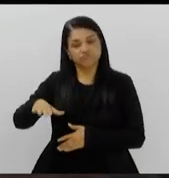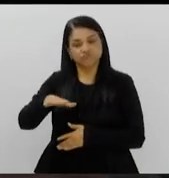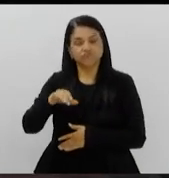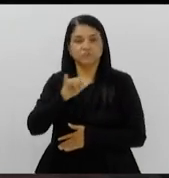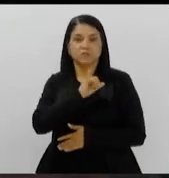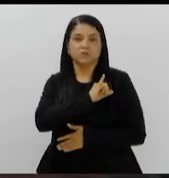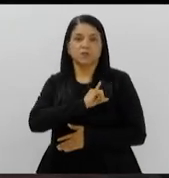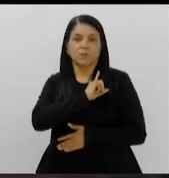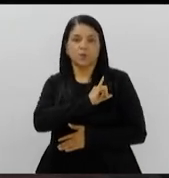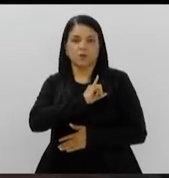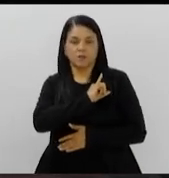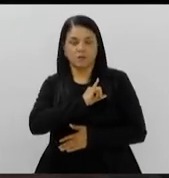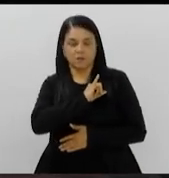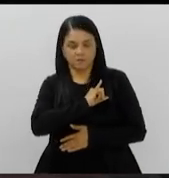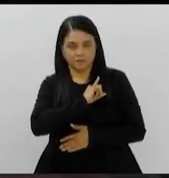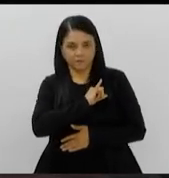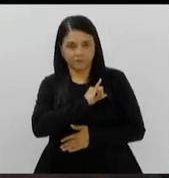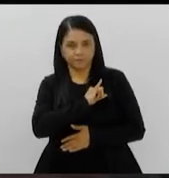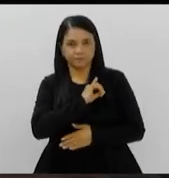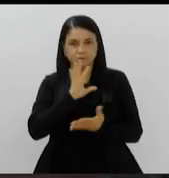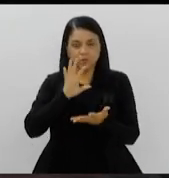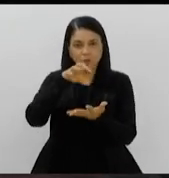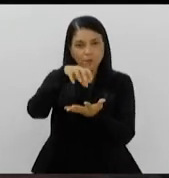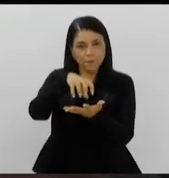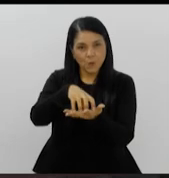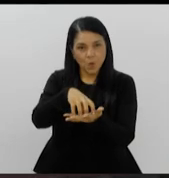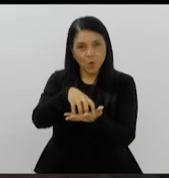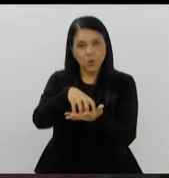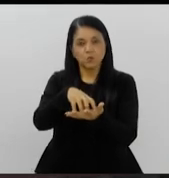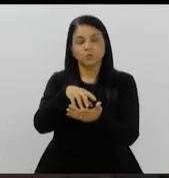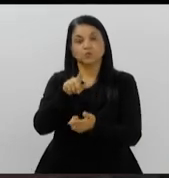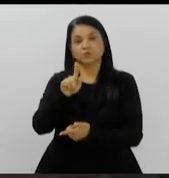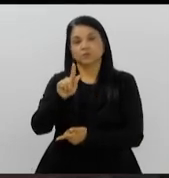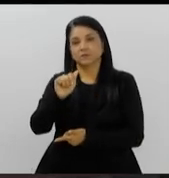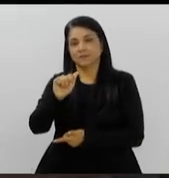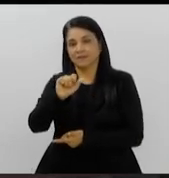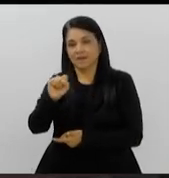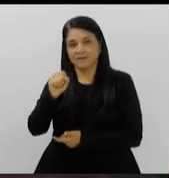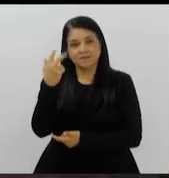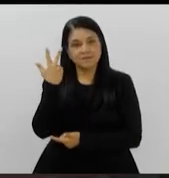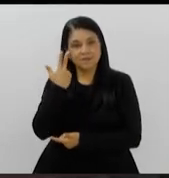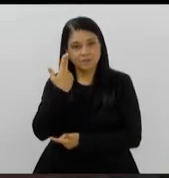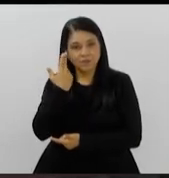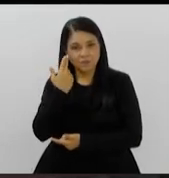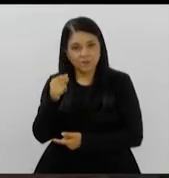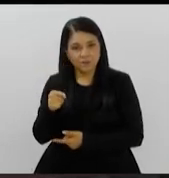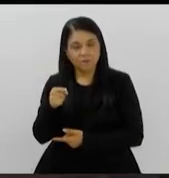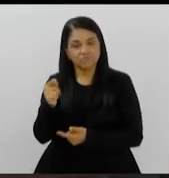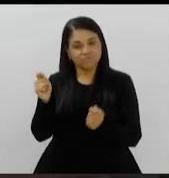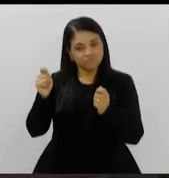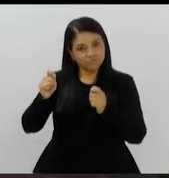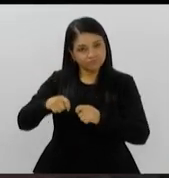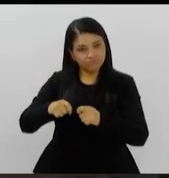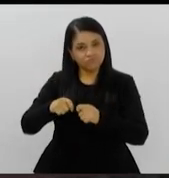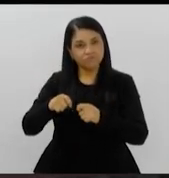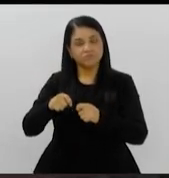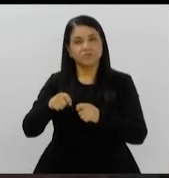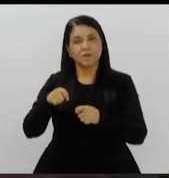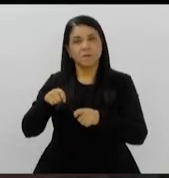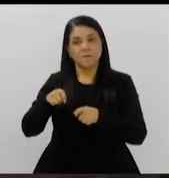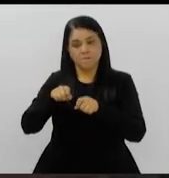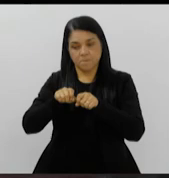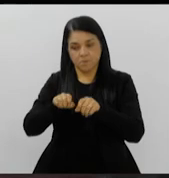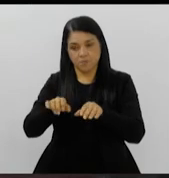região metropolitana, um polo para processamento de gás natural, com capacidade de deixar prontos